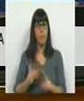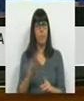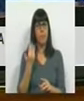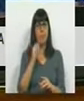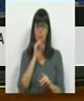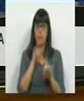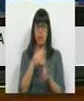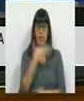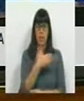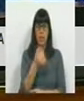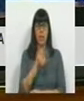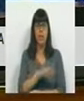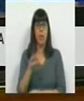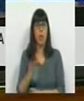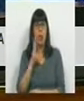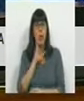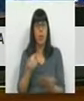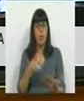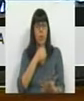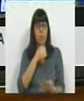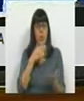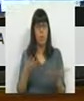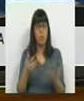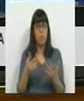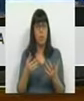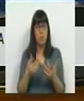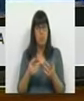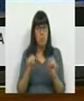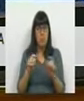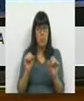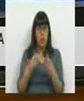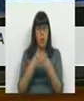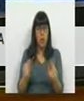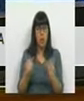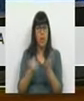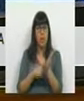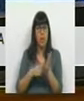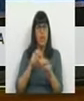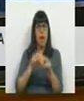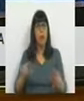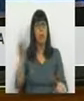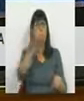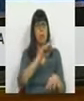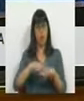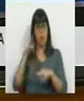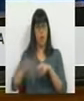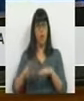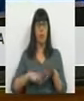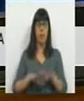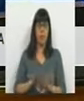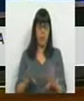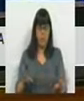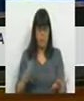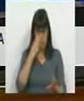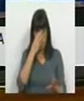déficit potencial de 115 milhões. Não sei como é que vai acorrer, de facto, às necessidades dos hospitais em face do corte que faz. De qualquer